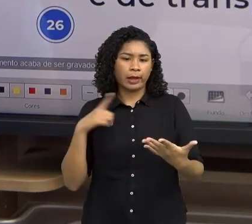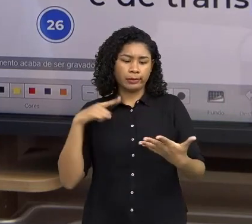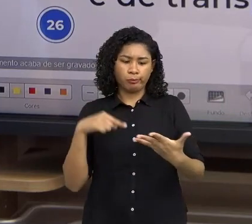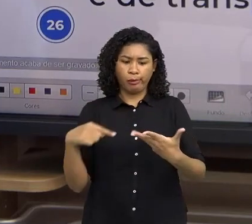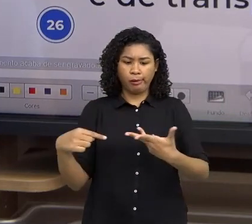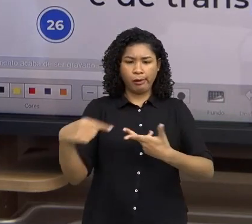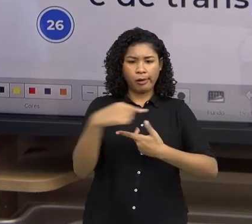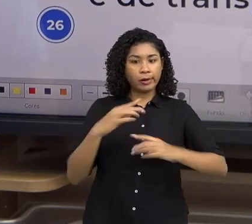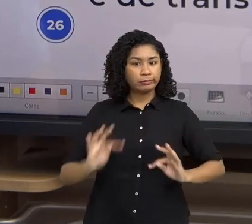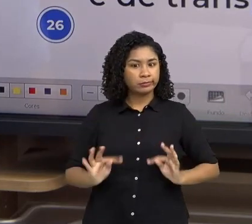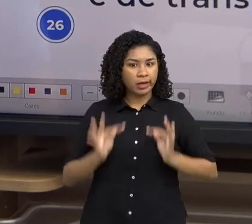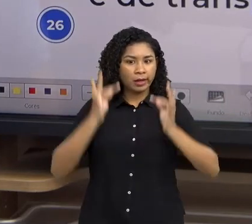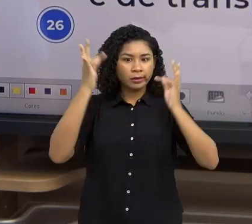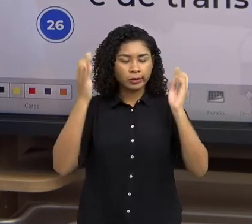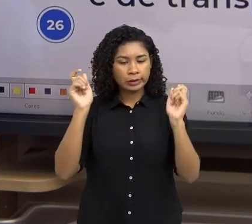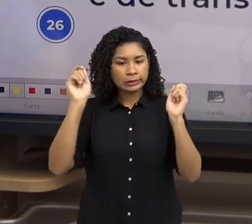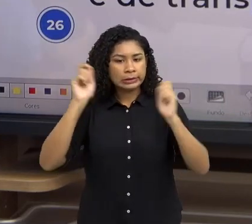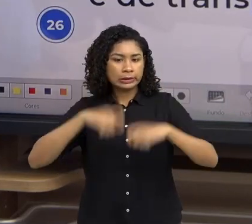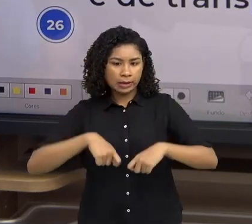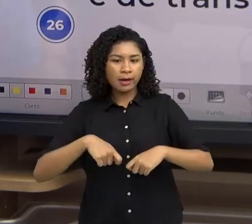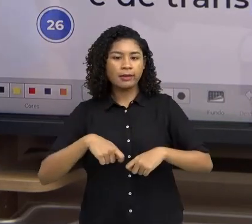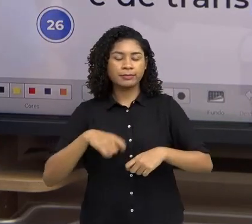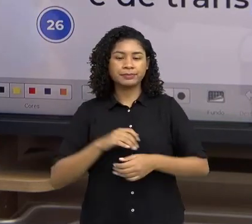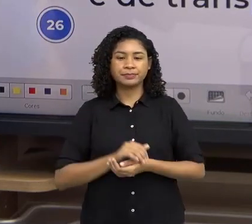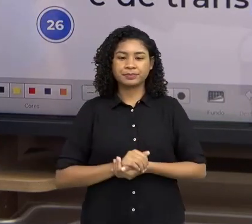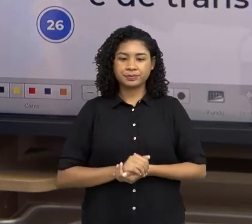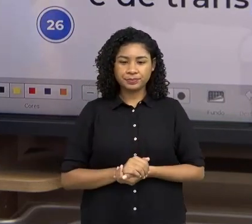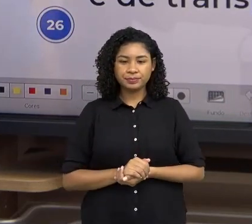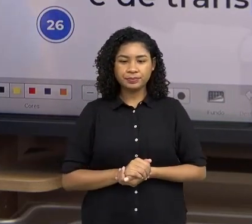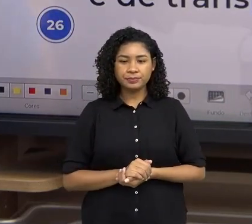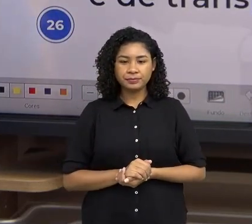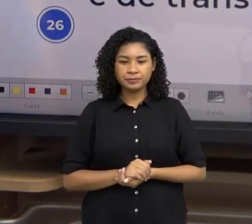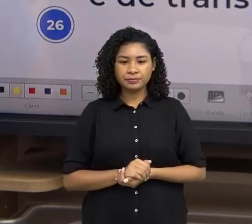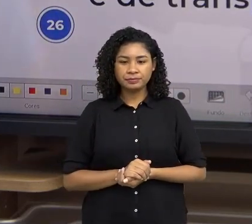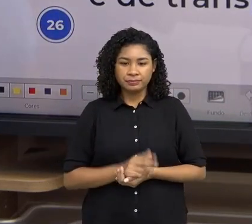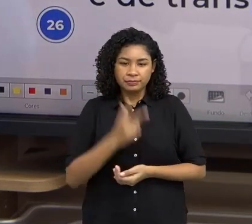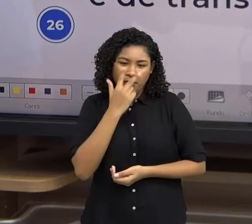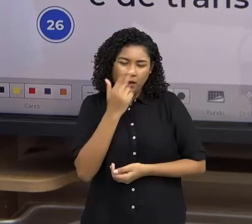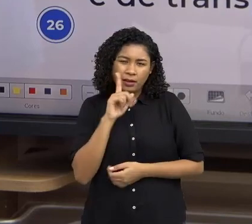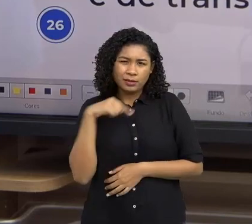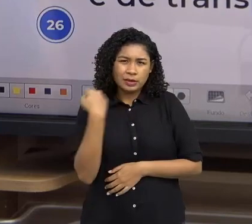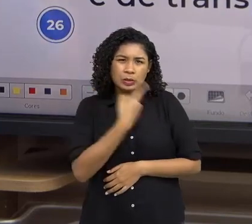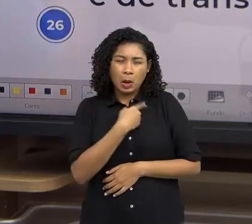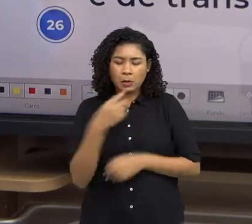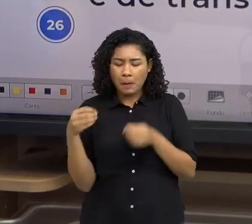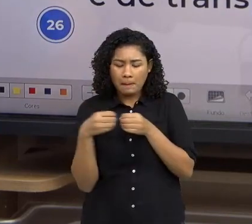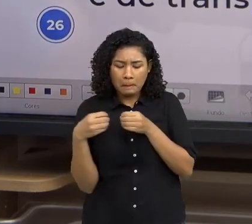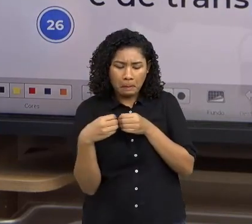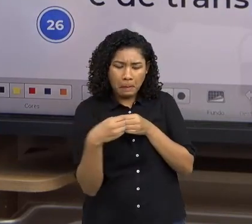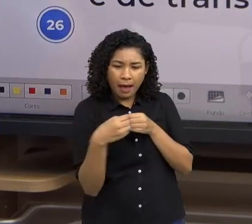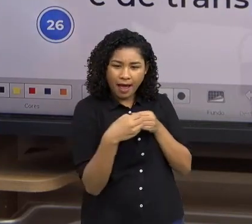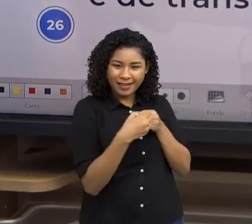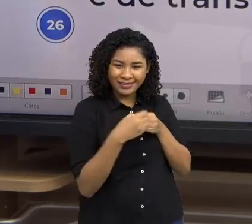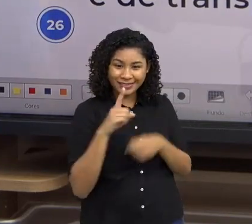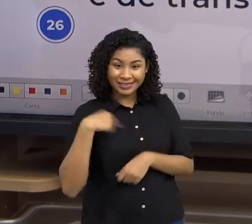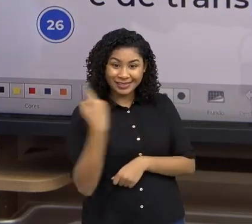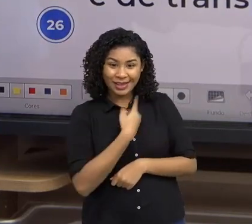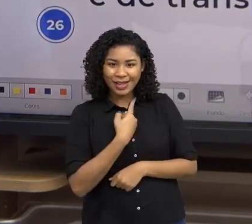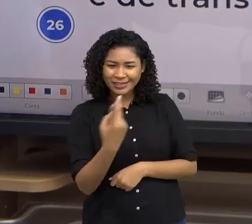né? Então isso acaba permitindo com que a gente fique um pouco mais próximo do que o normal. Nós aqui, inclusive,